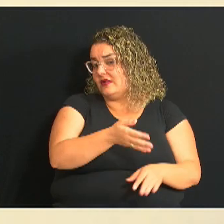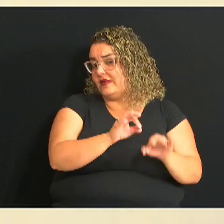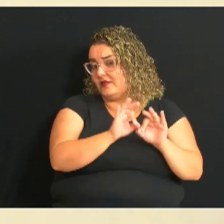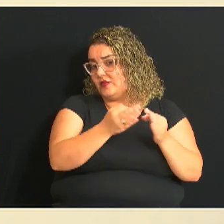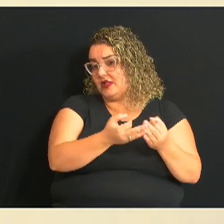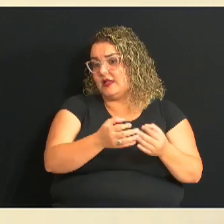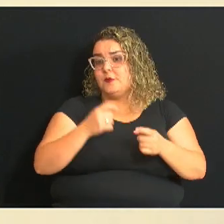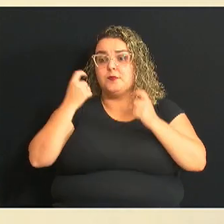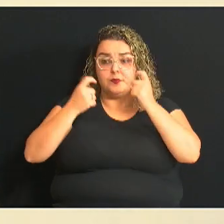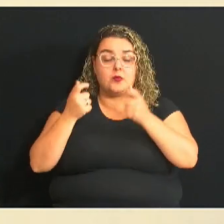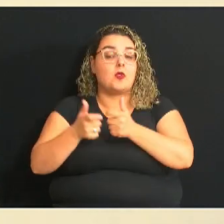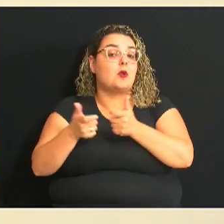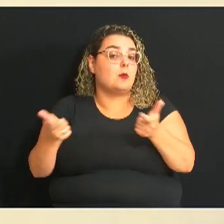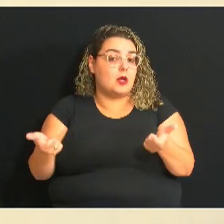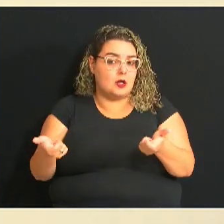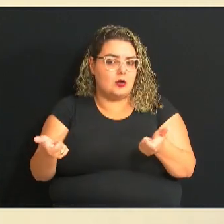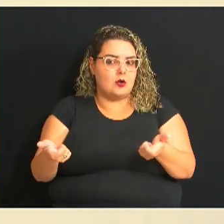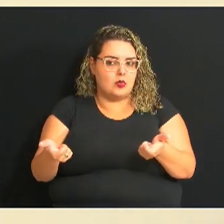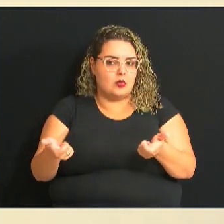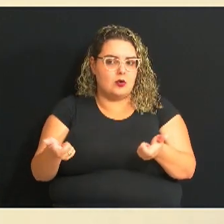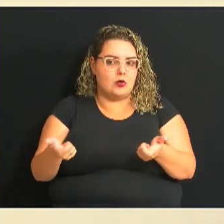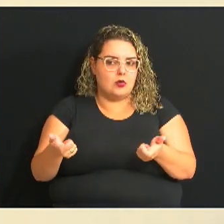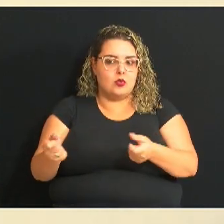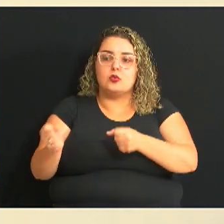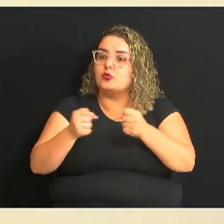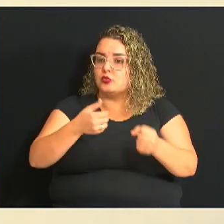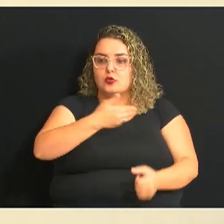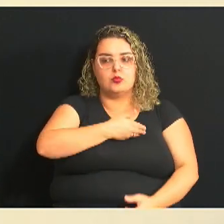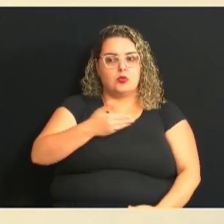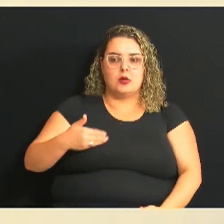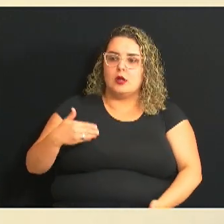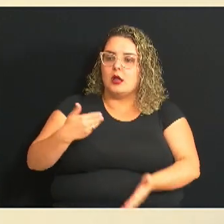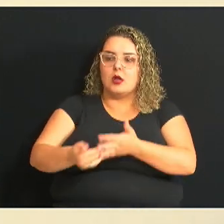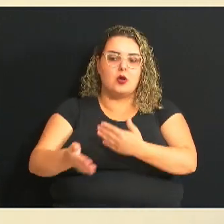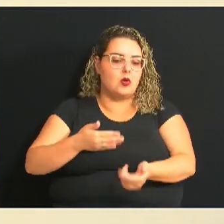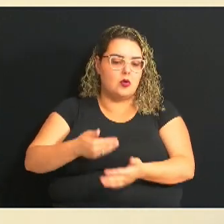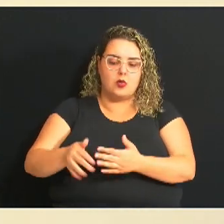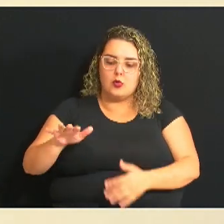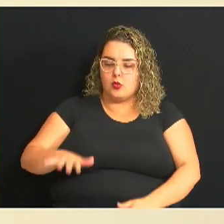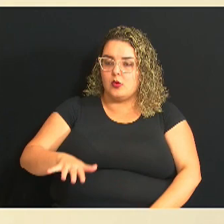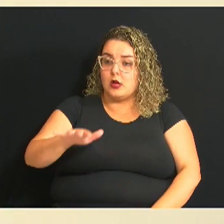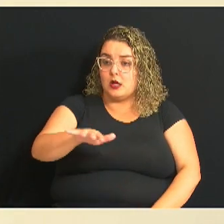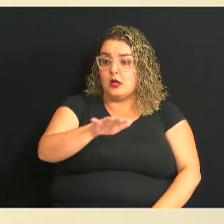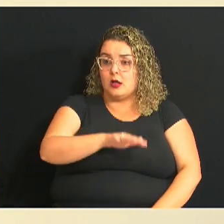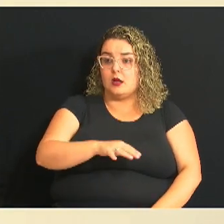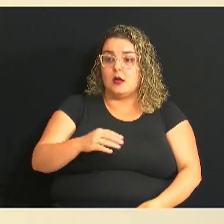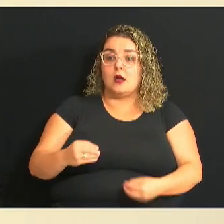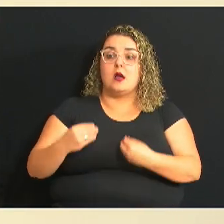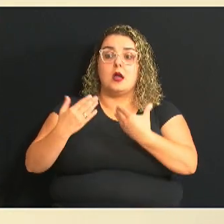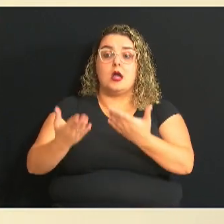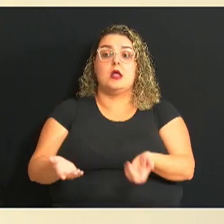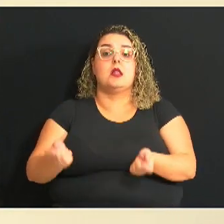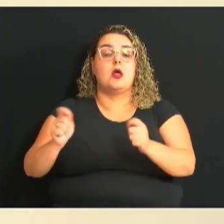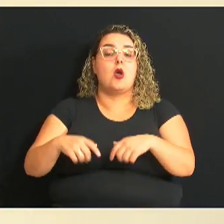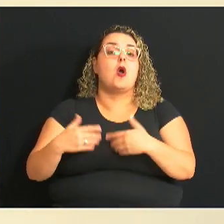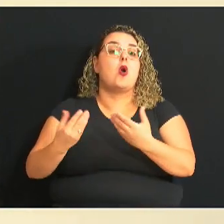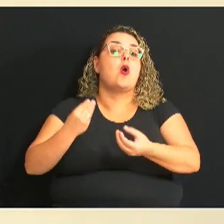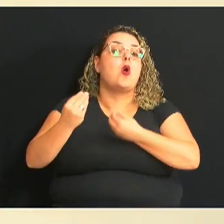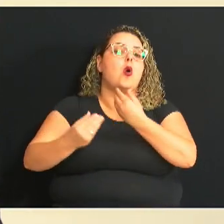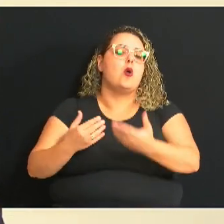preocupação maior do poder público, seja em qualquer esfera, é dar condições para que o